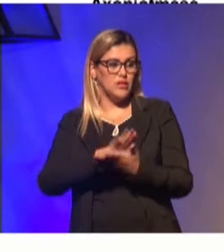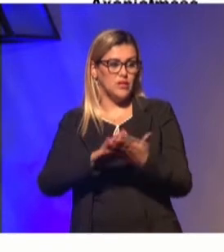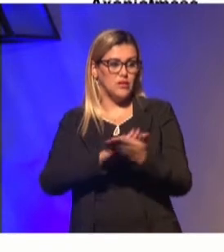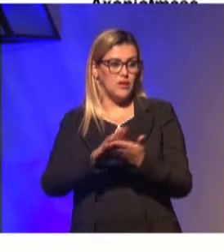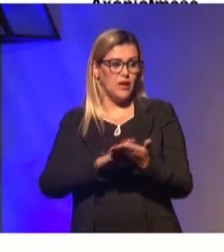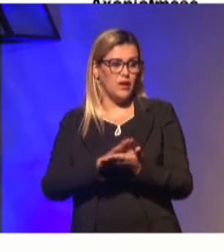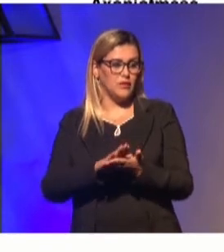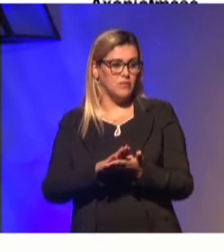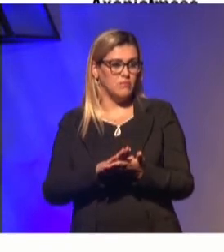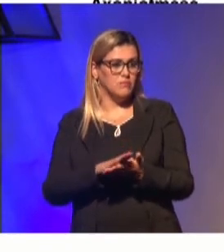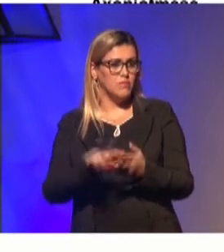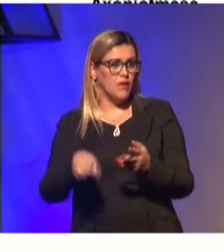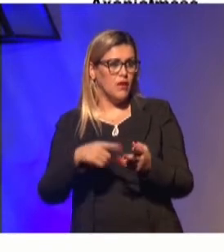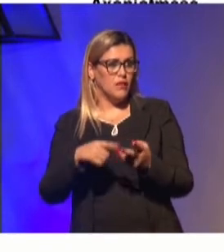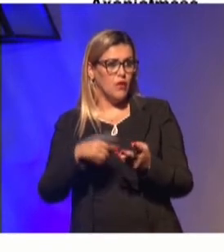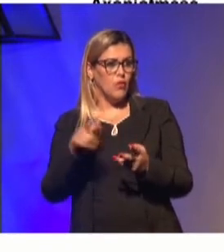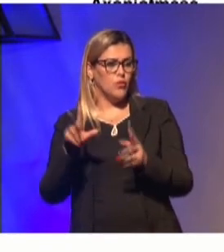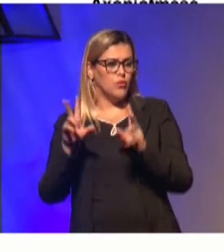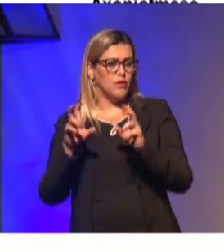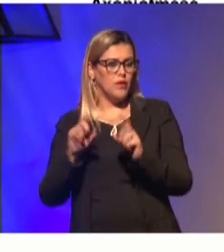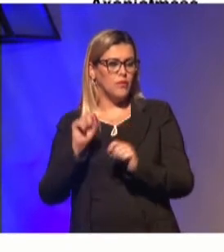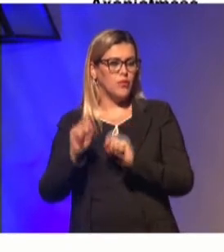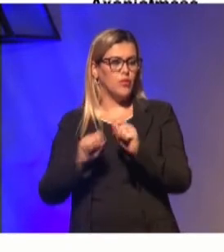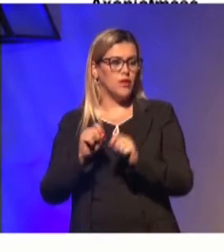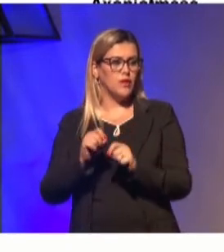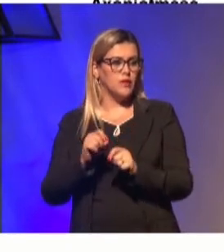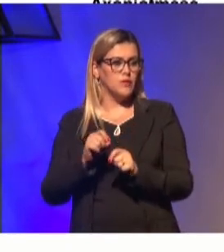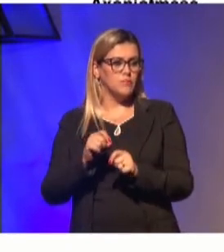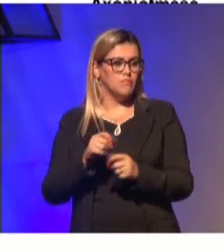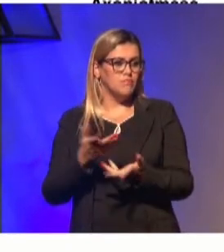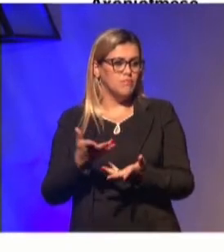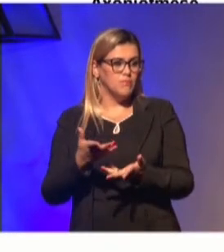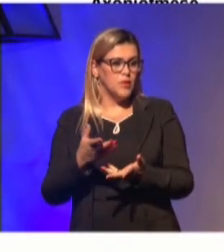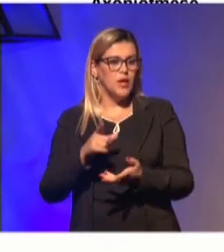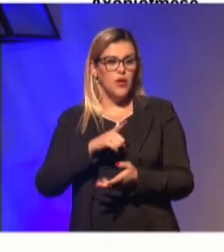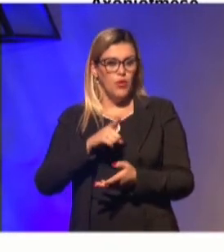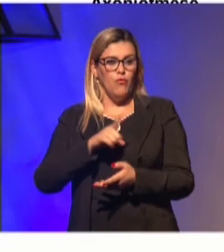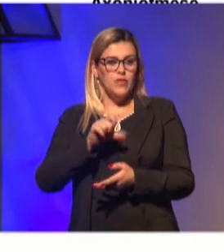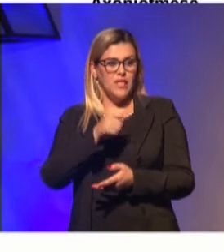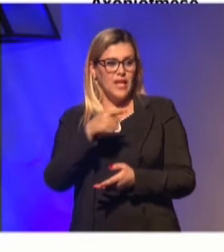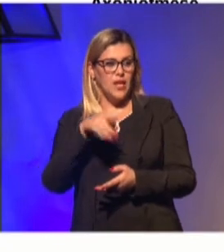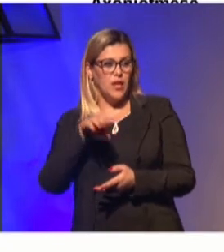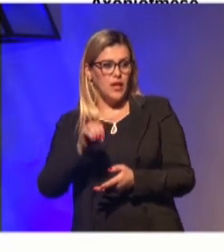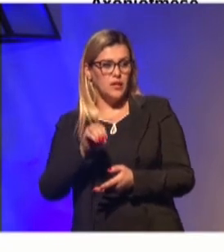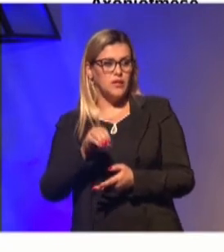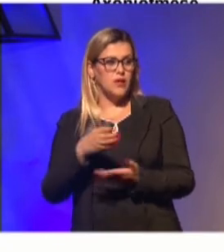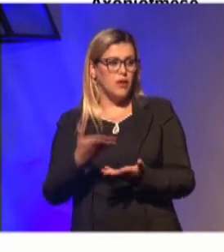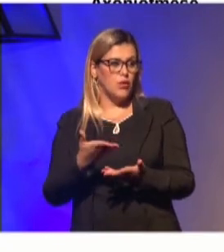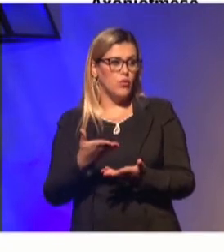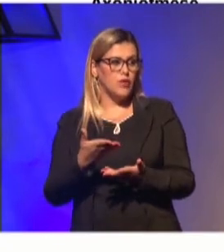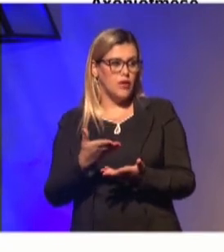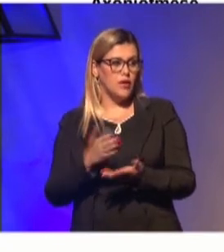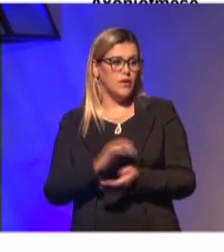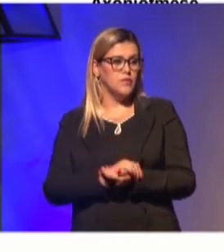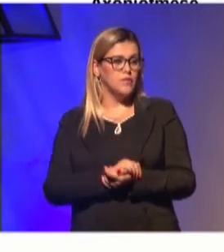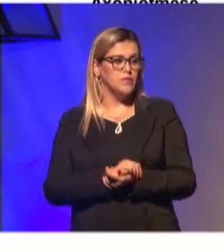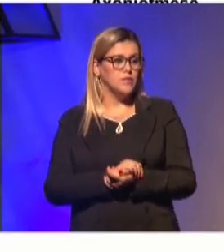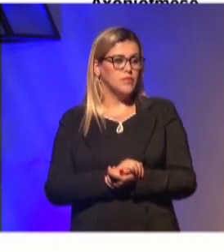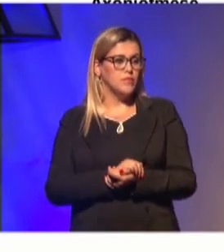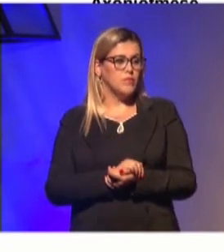axonotimese, ela é interessante porque você tem uma lesão em diferentes graus, o Sunderland traz isso algumas décadas